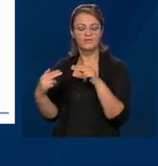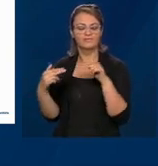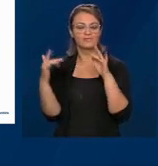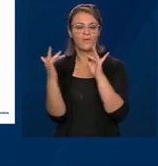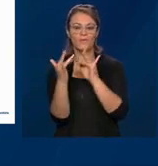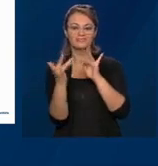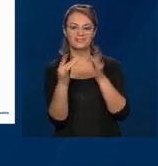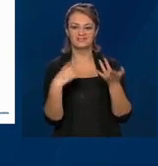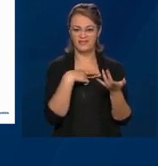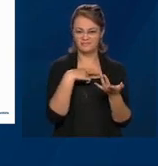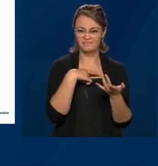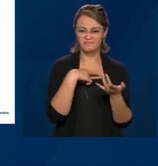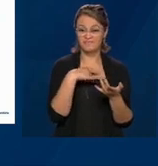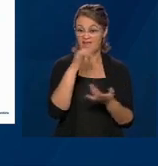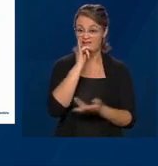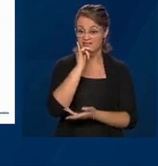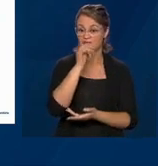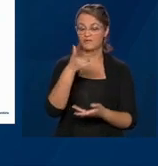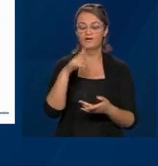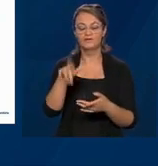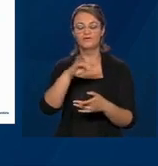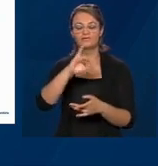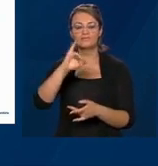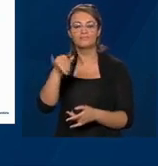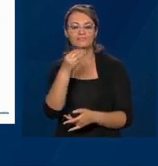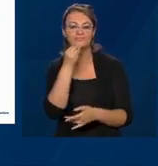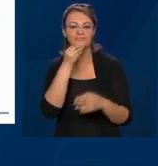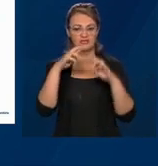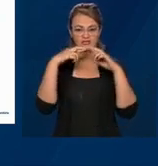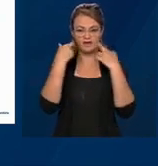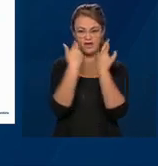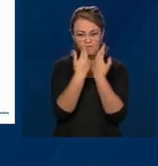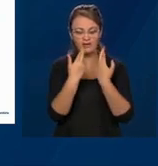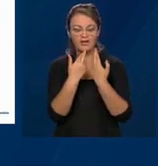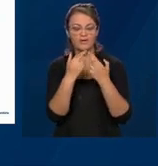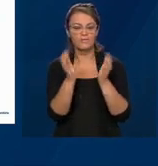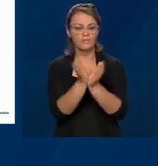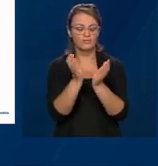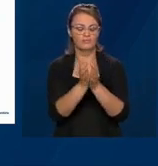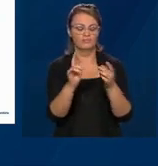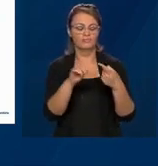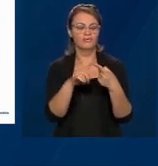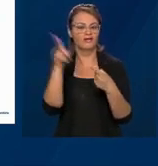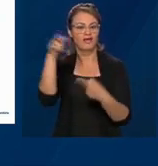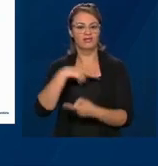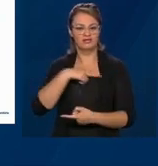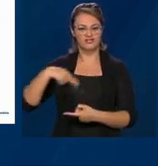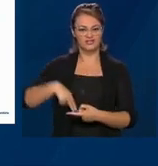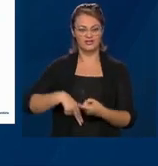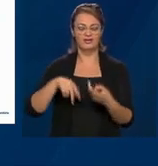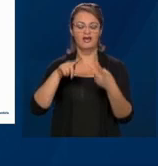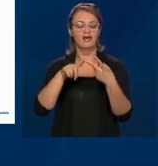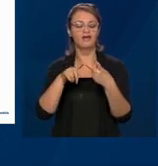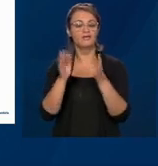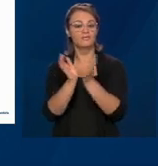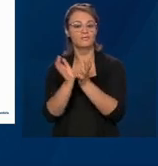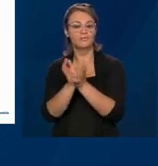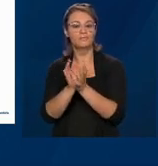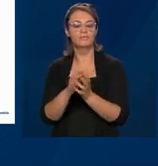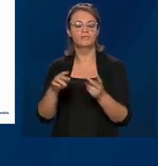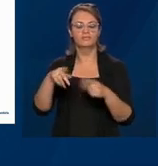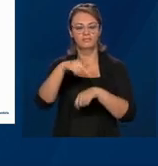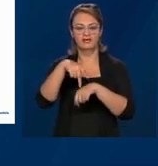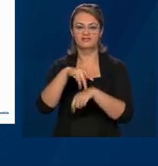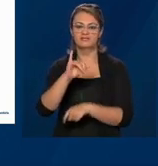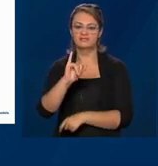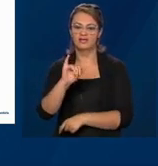teve a oportunidade de realizar reuniões com a agência chinesa e com a agência da